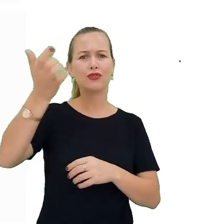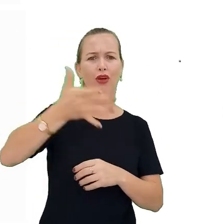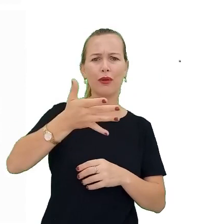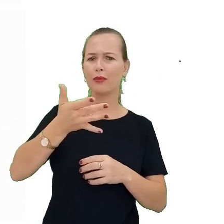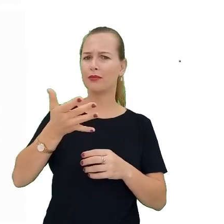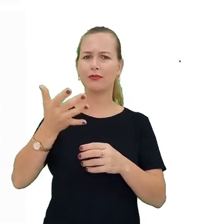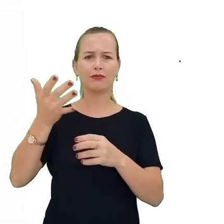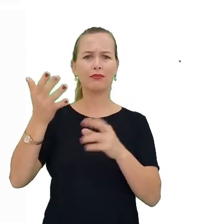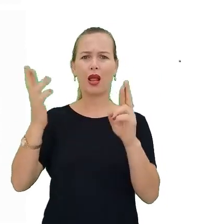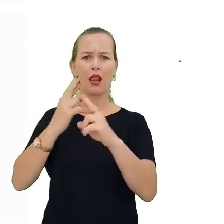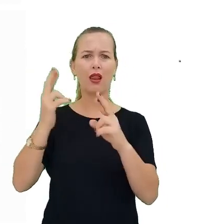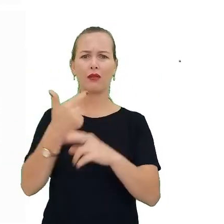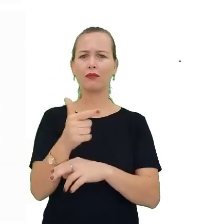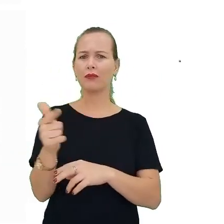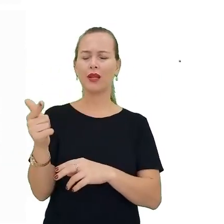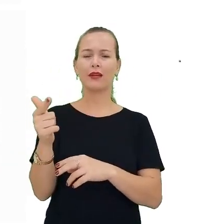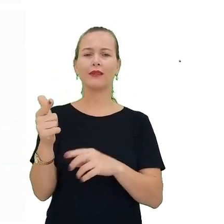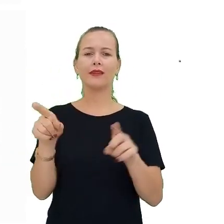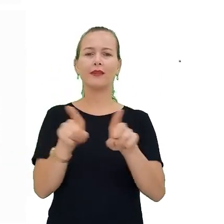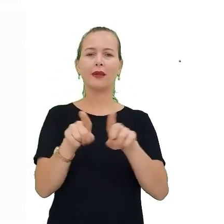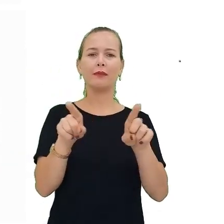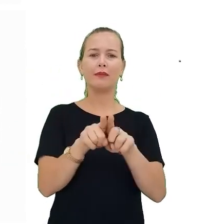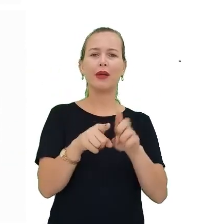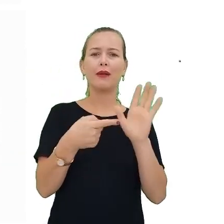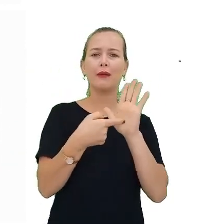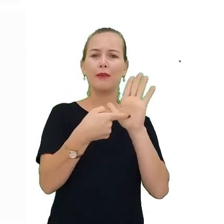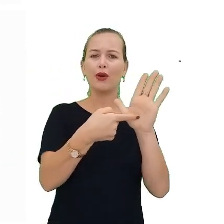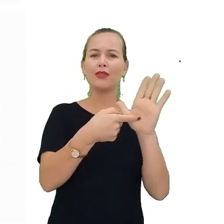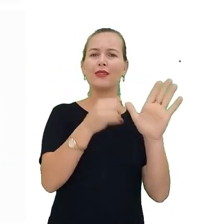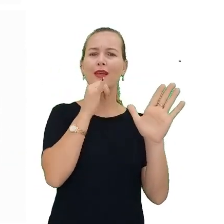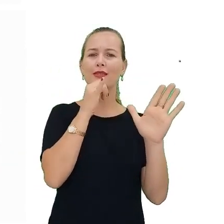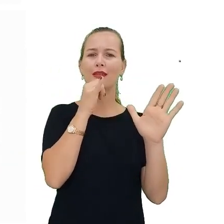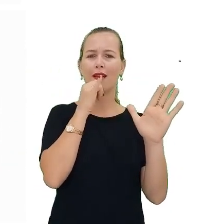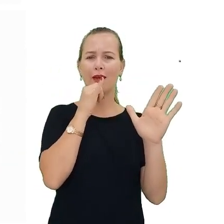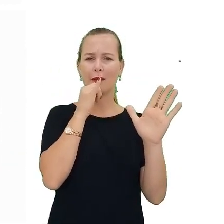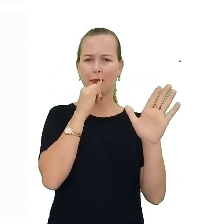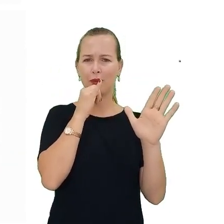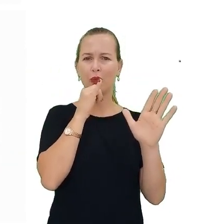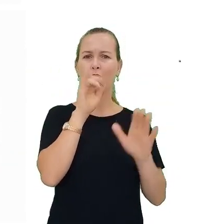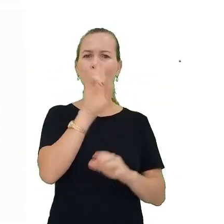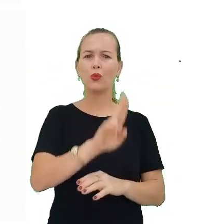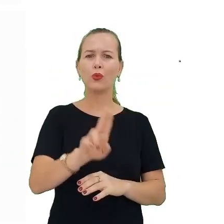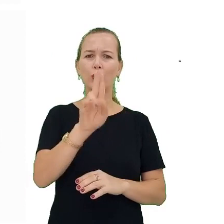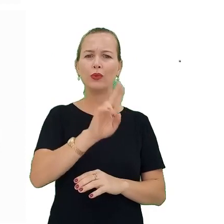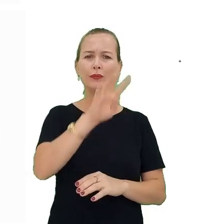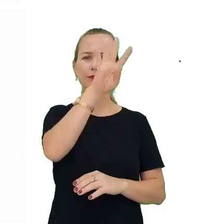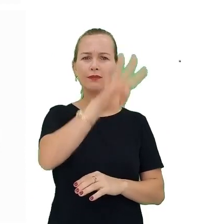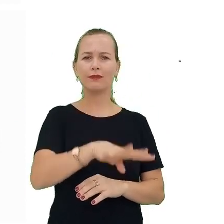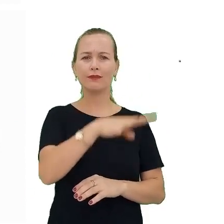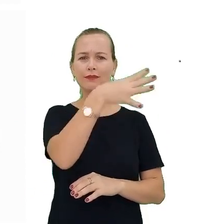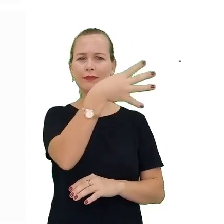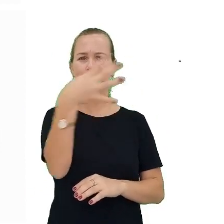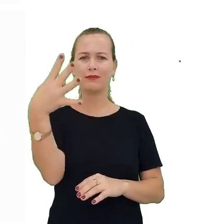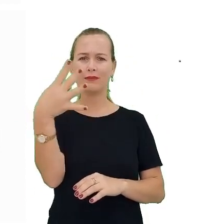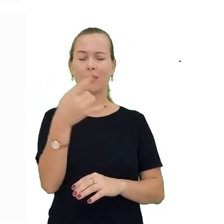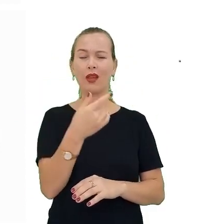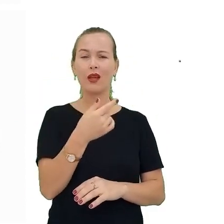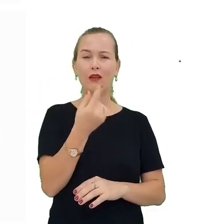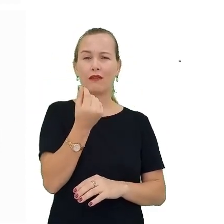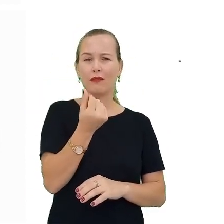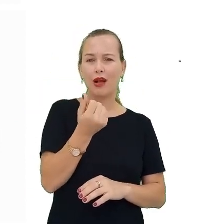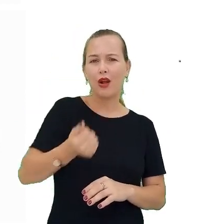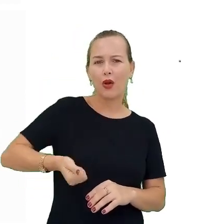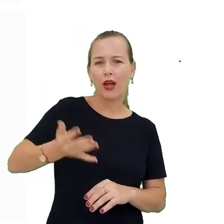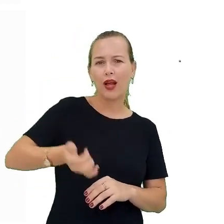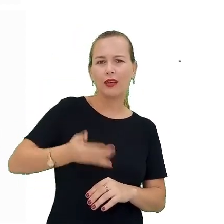Uma outra forma de provar que é errado somar as sobras dessa maneira é, por exemplo, utilizando esse mesmo problema com